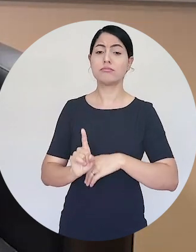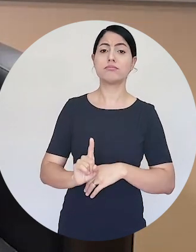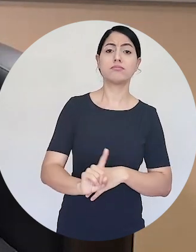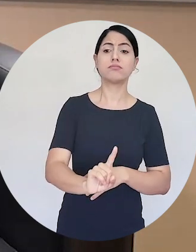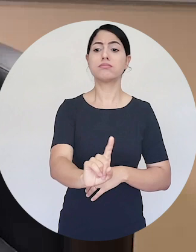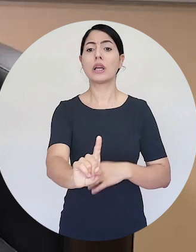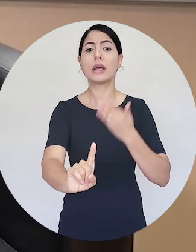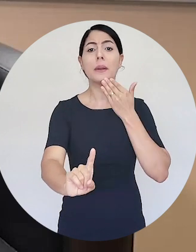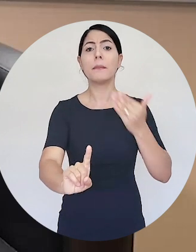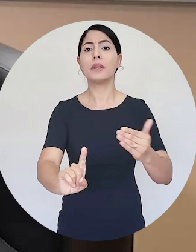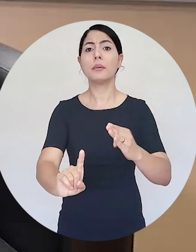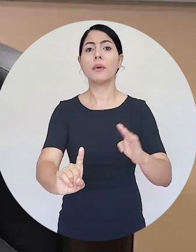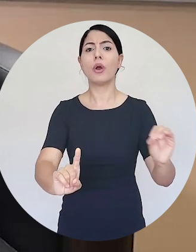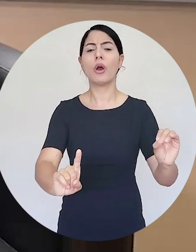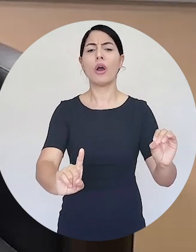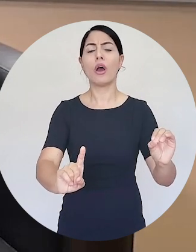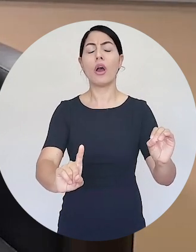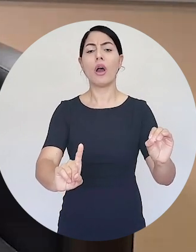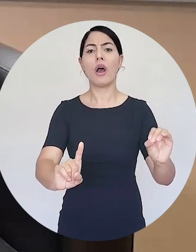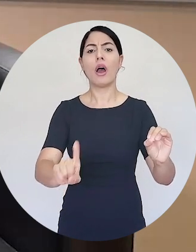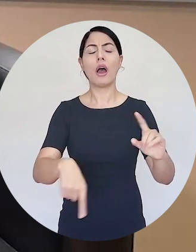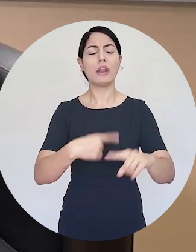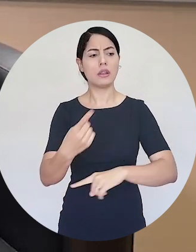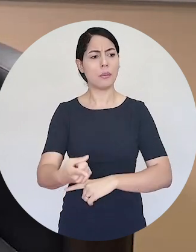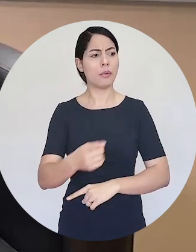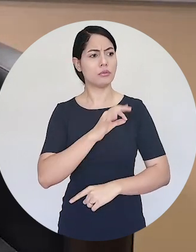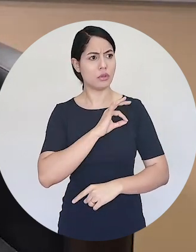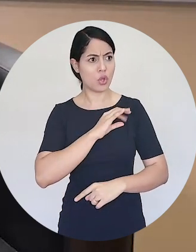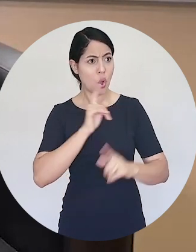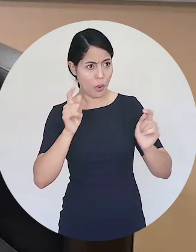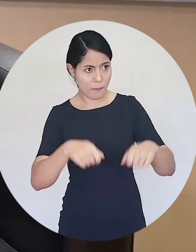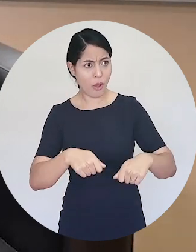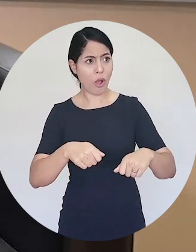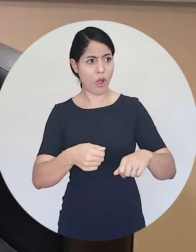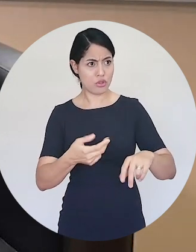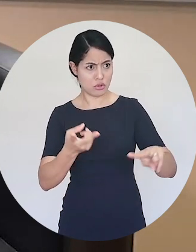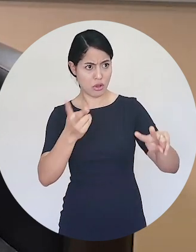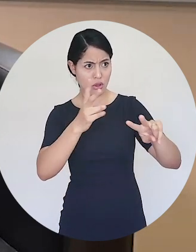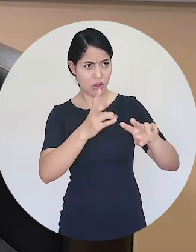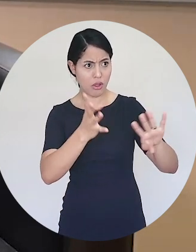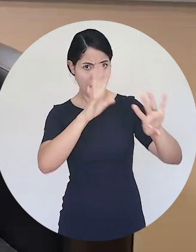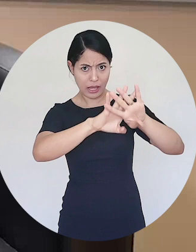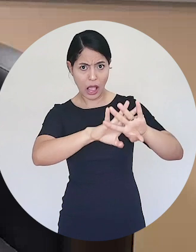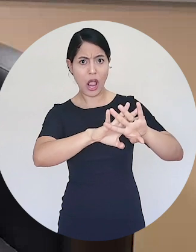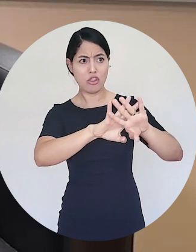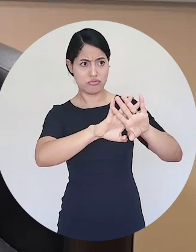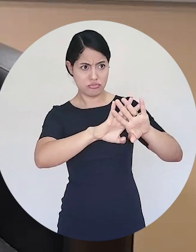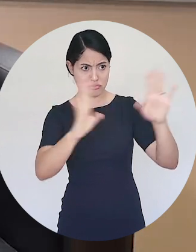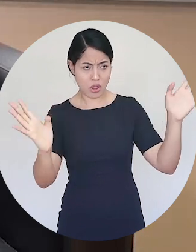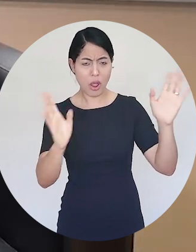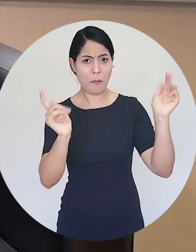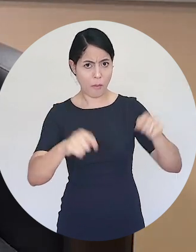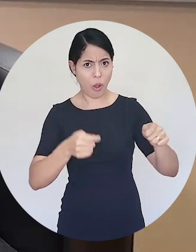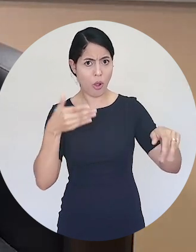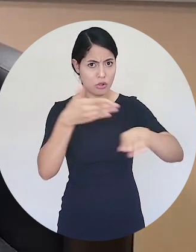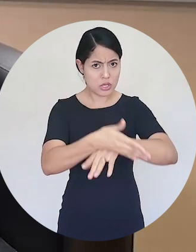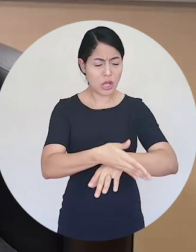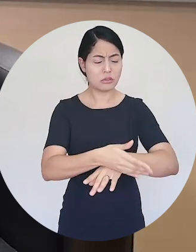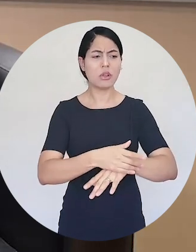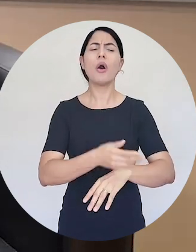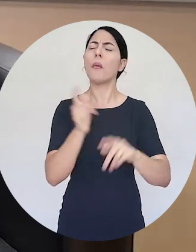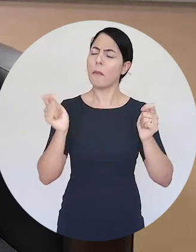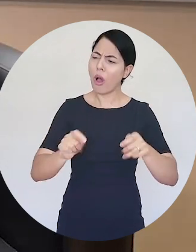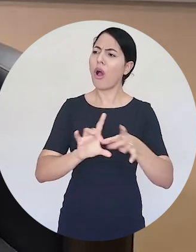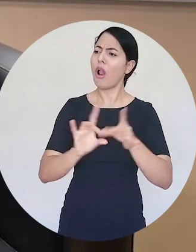boletins de ocorrência. Pedi ao agente que abrisse a porta, ele gentilmente, doutor, o senhor pode abrir a grade para a gente passar uma grade? E aí ele disse,